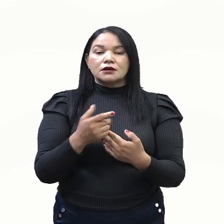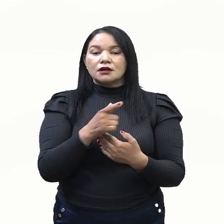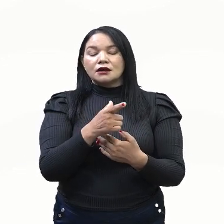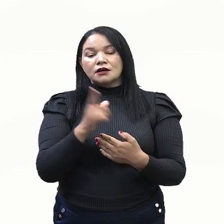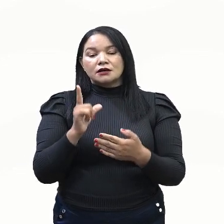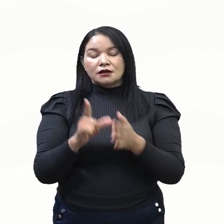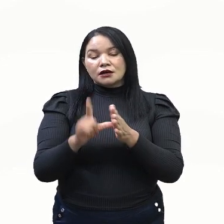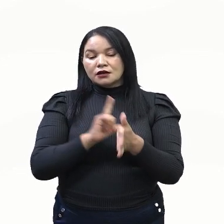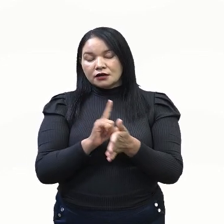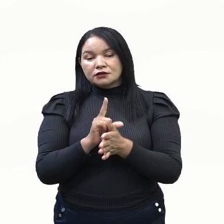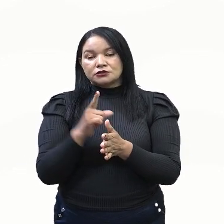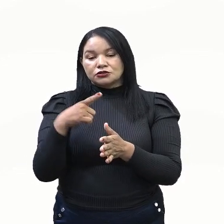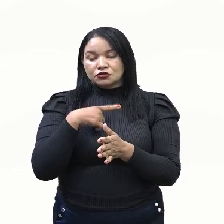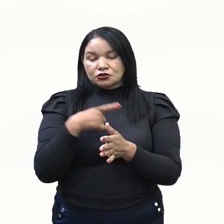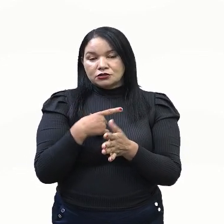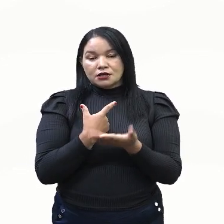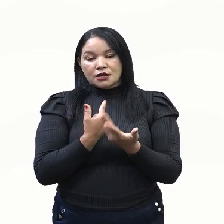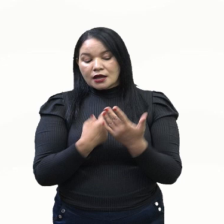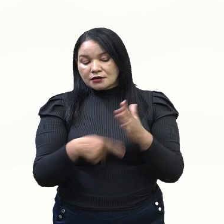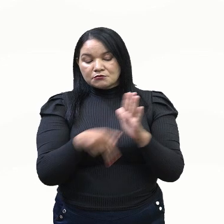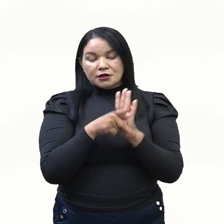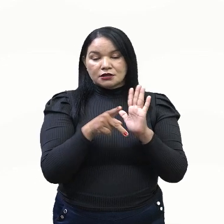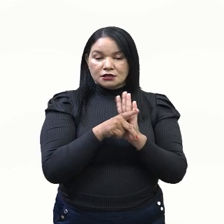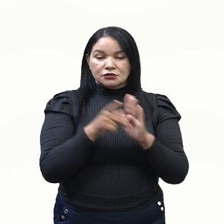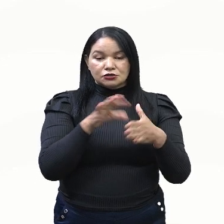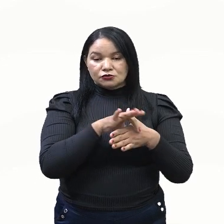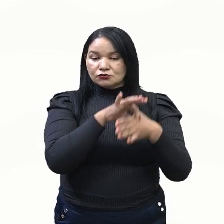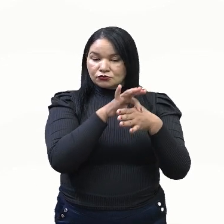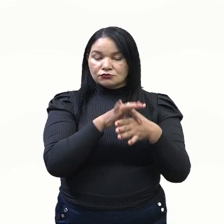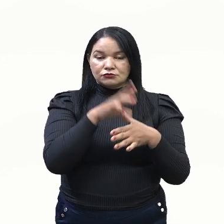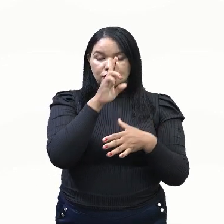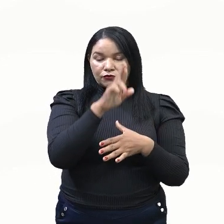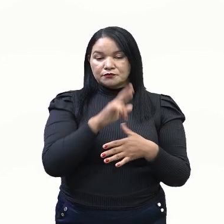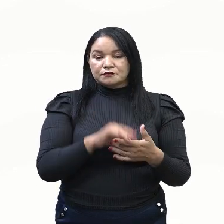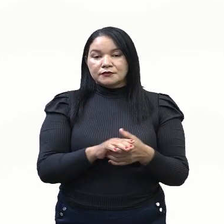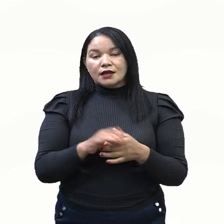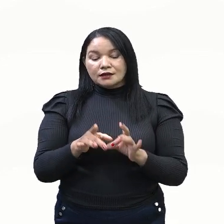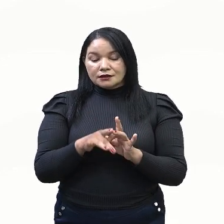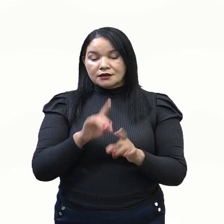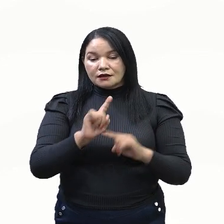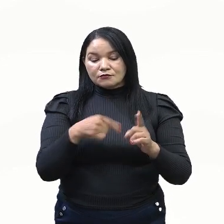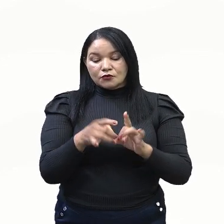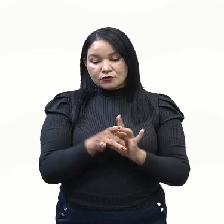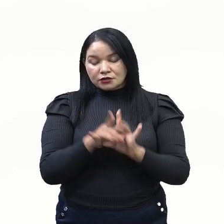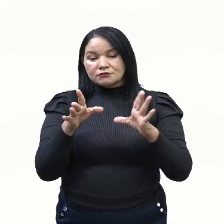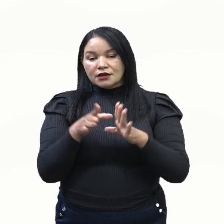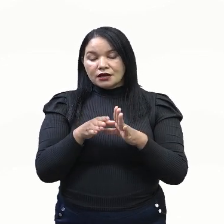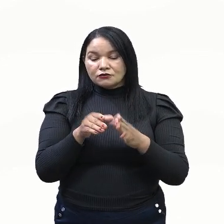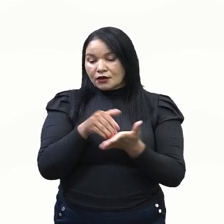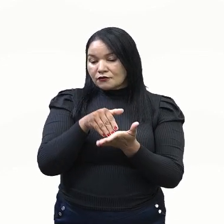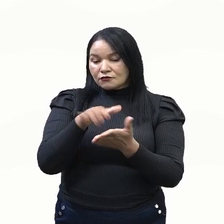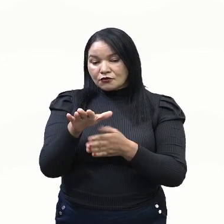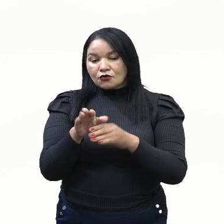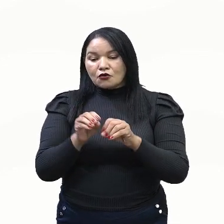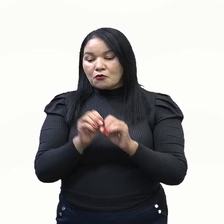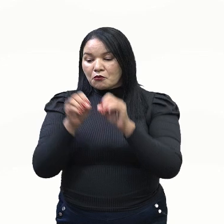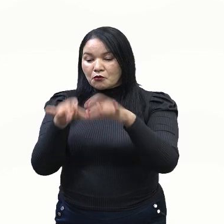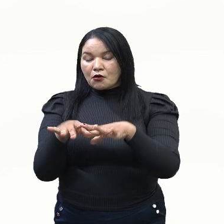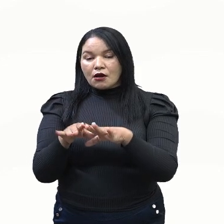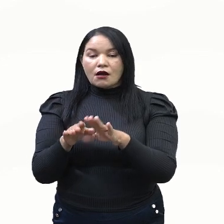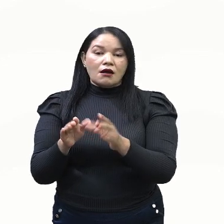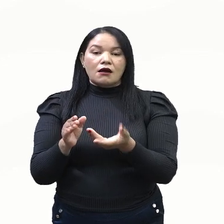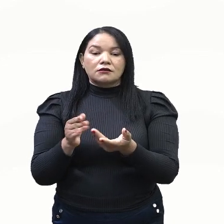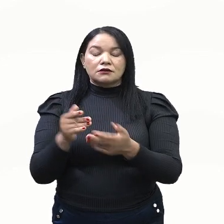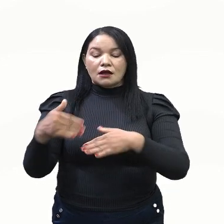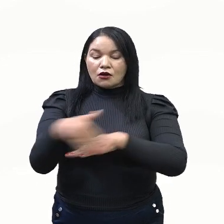acesso, pertencia ao seu dono, né? E quando eles foram libertos, eles foram jogados na rua, ou seja, sem acesso